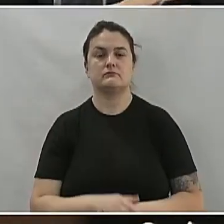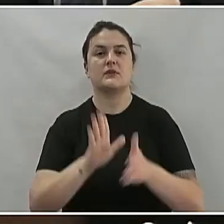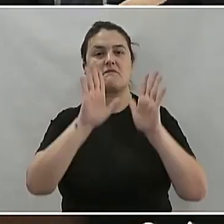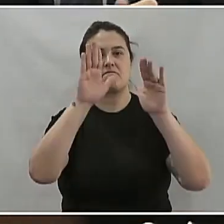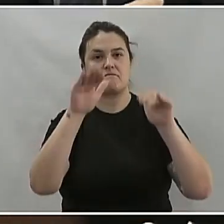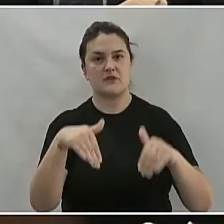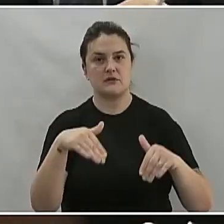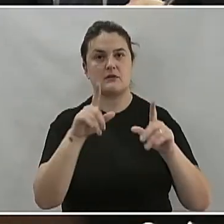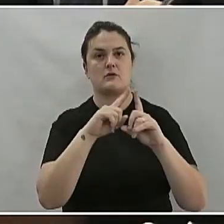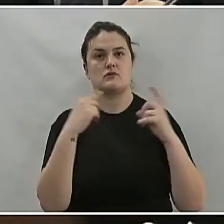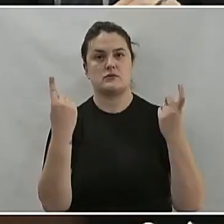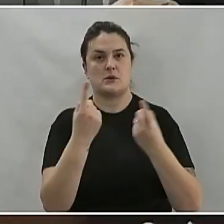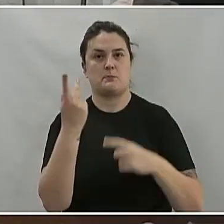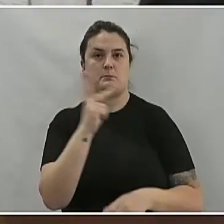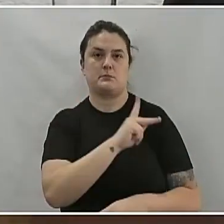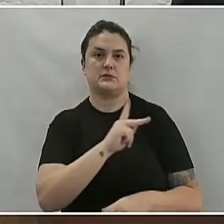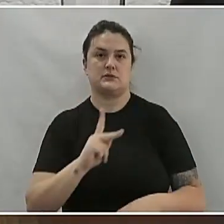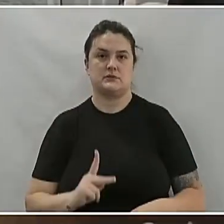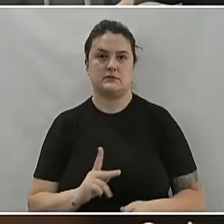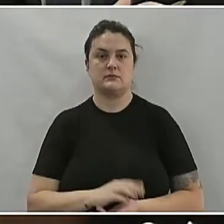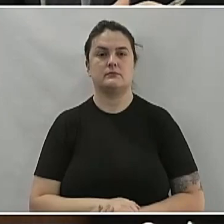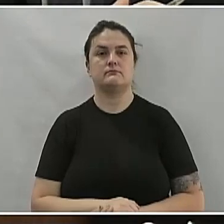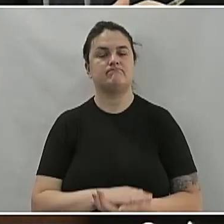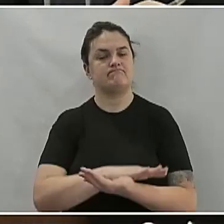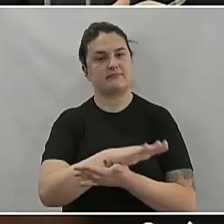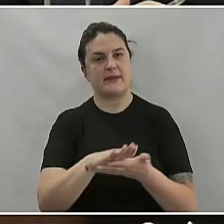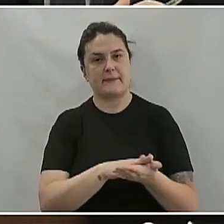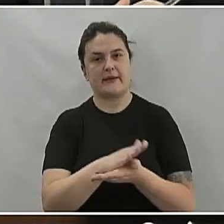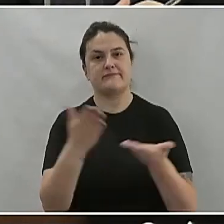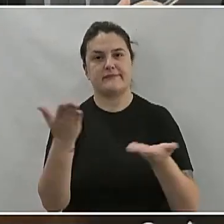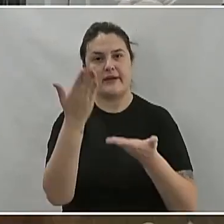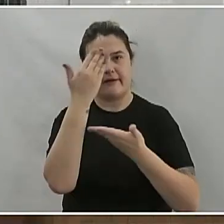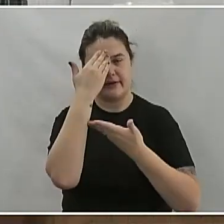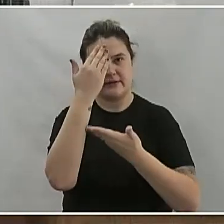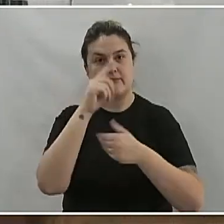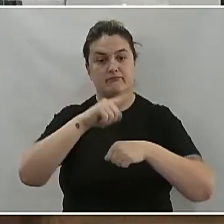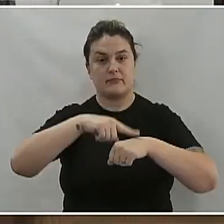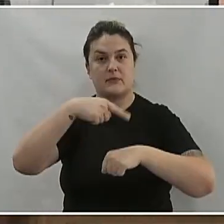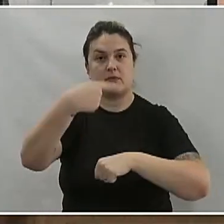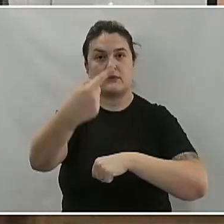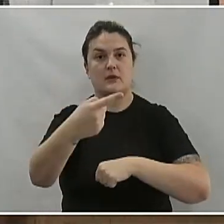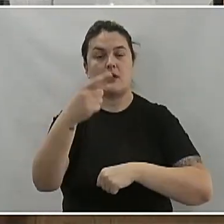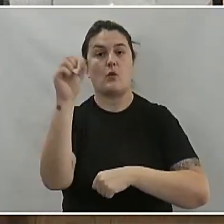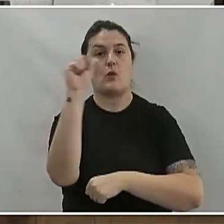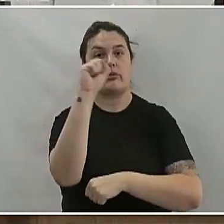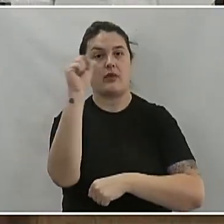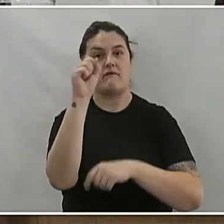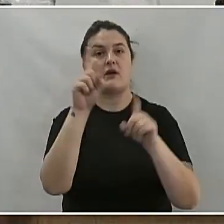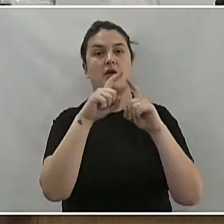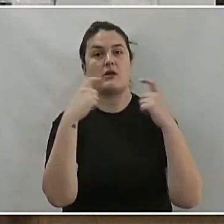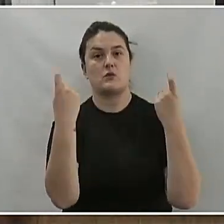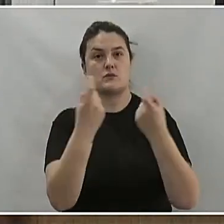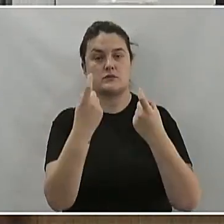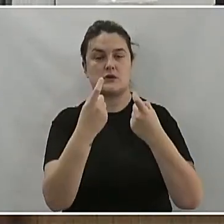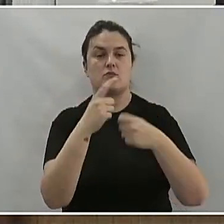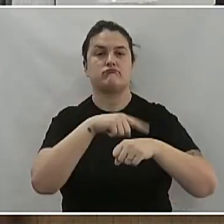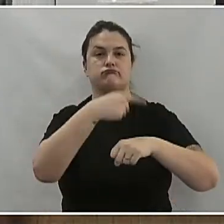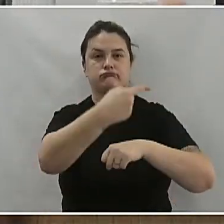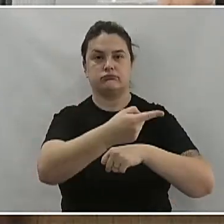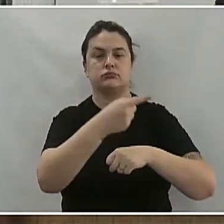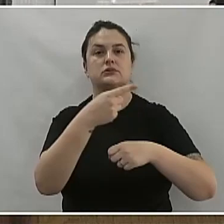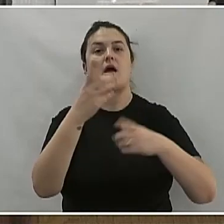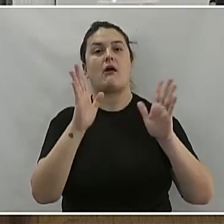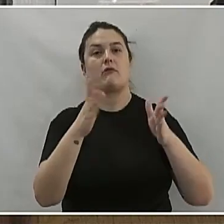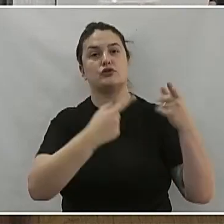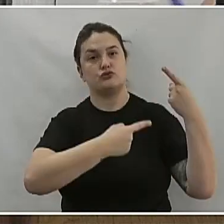Fim da ordem do dia, senhor presidente. Nada mais havendo, convoco para instantes a oitava sessão extraordinária para